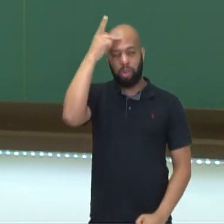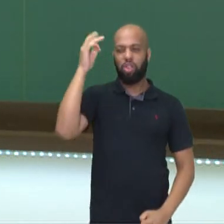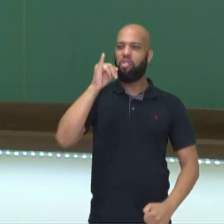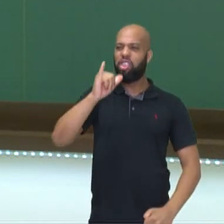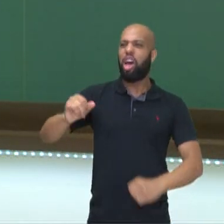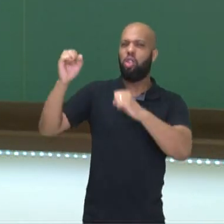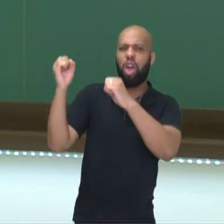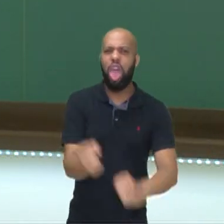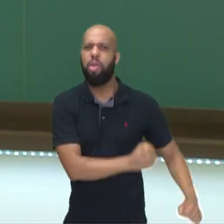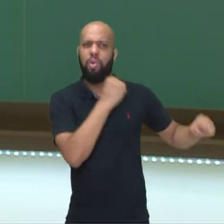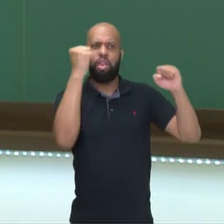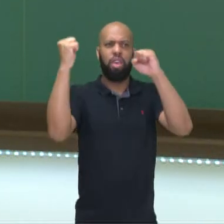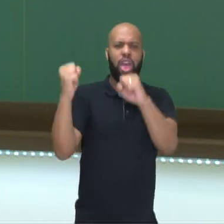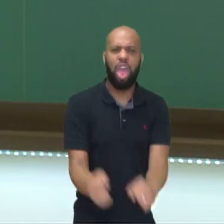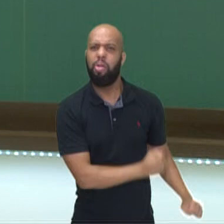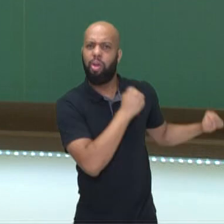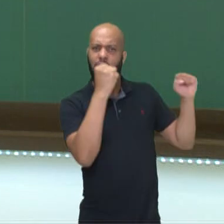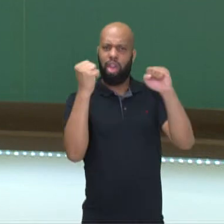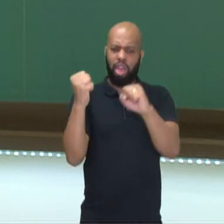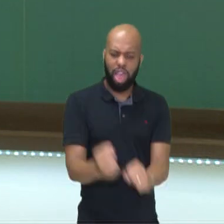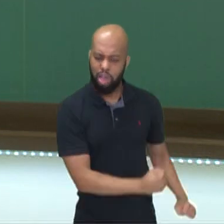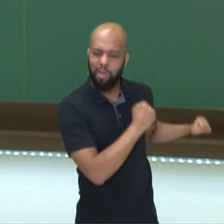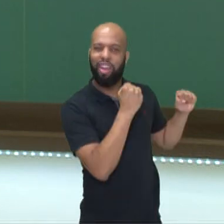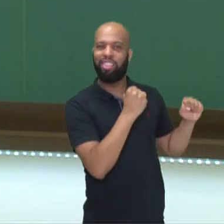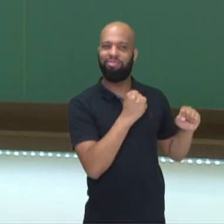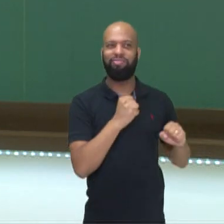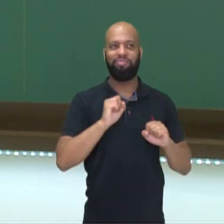reme, reme. Então, o que diz? Vamos ver.